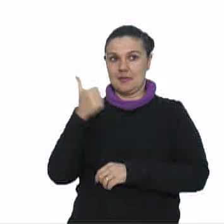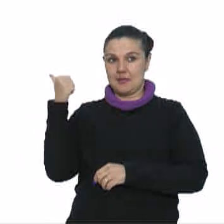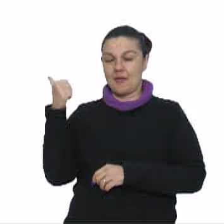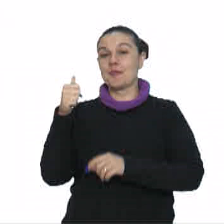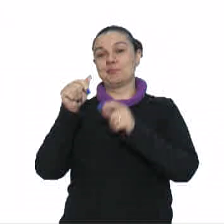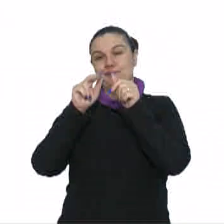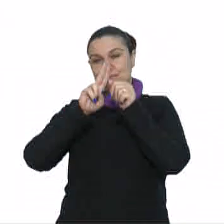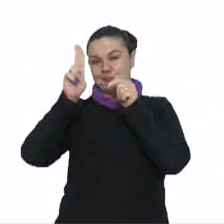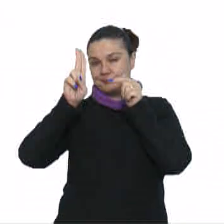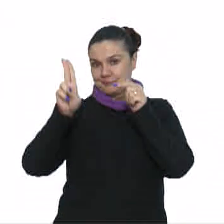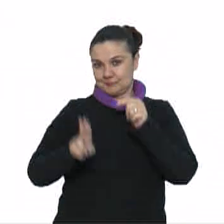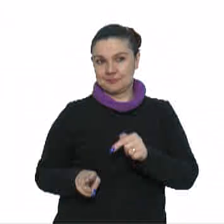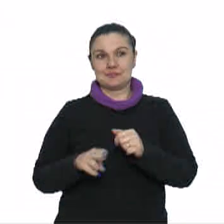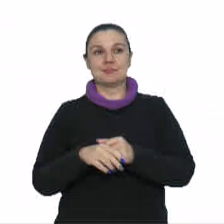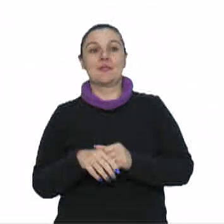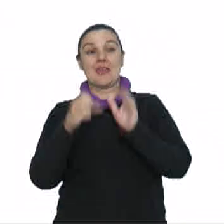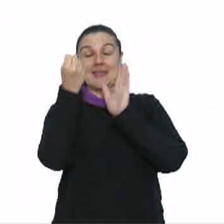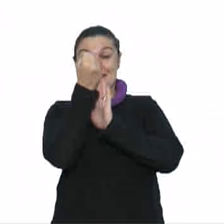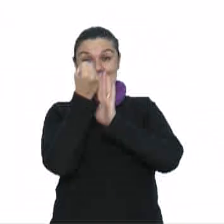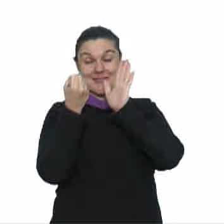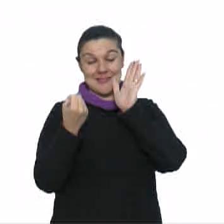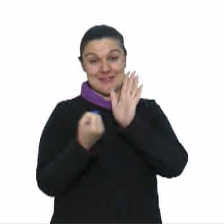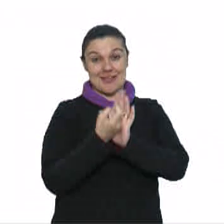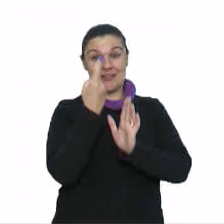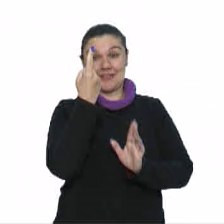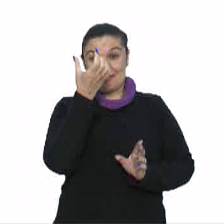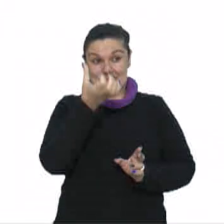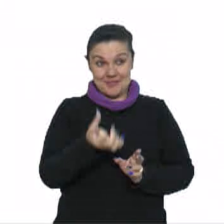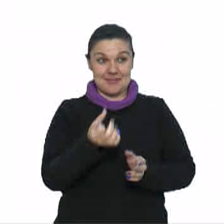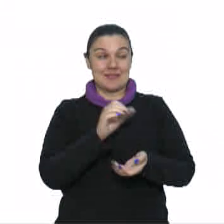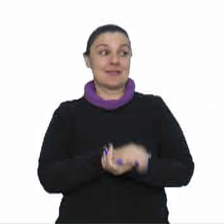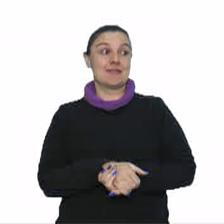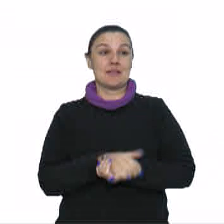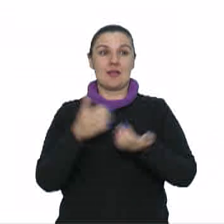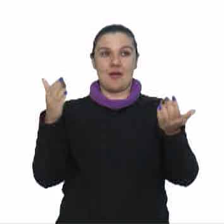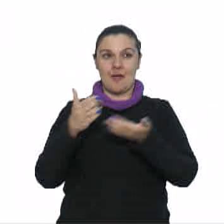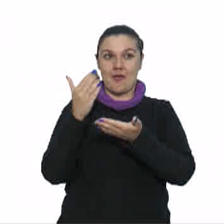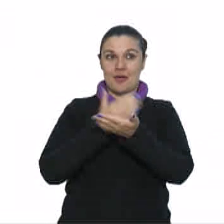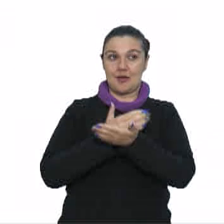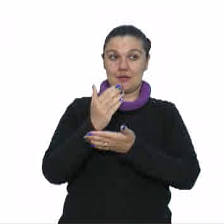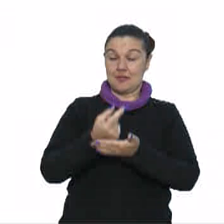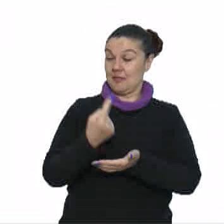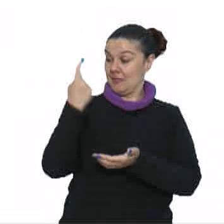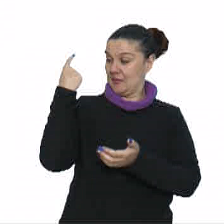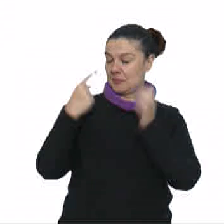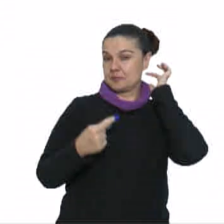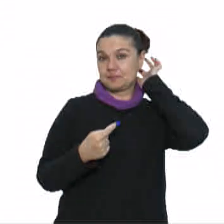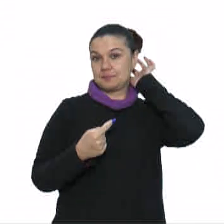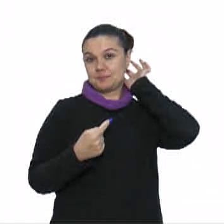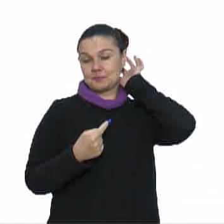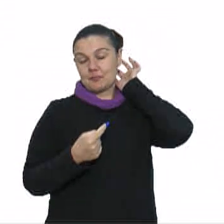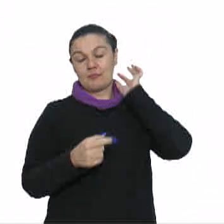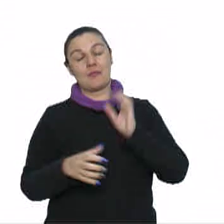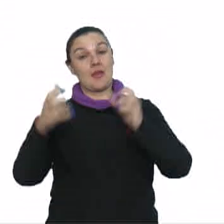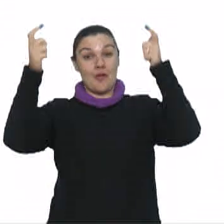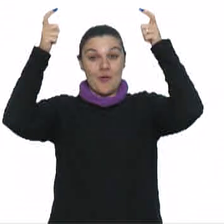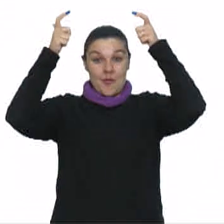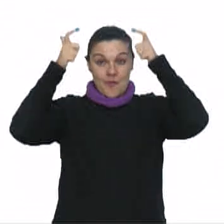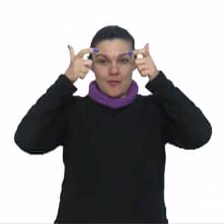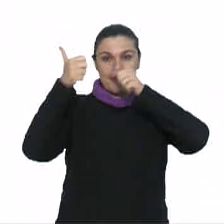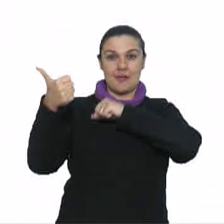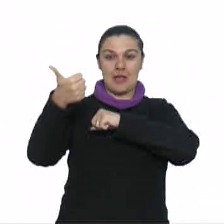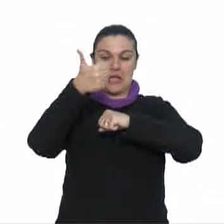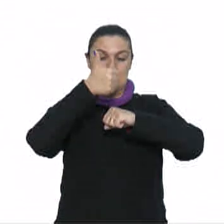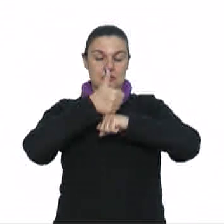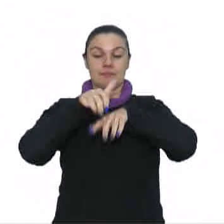Ixtlilxocatl do século XVI. Bom, olha lá. O imperador era chefe do exército, né? A